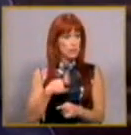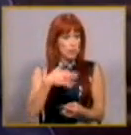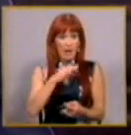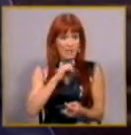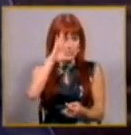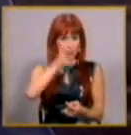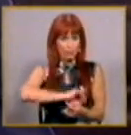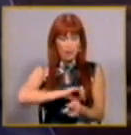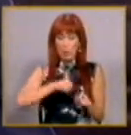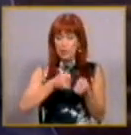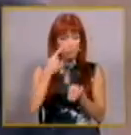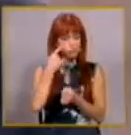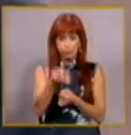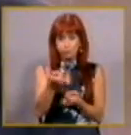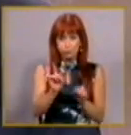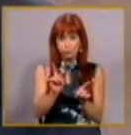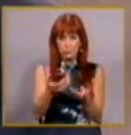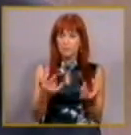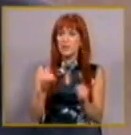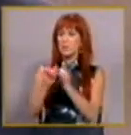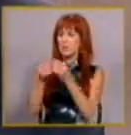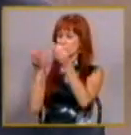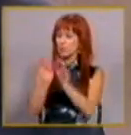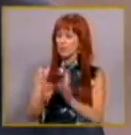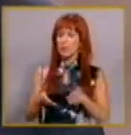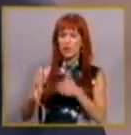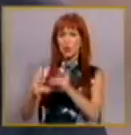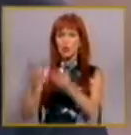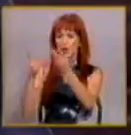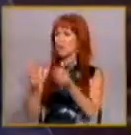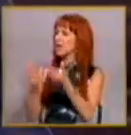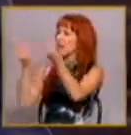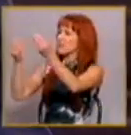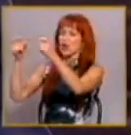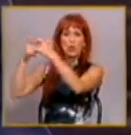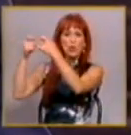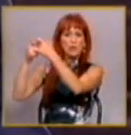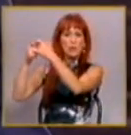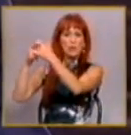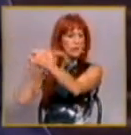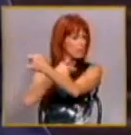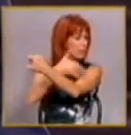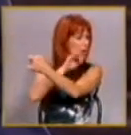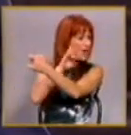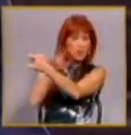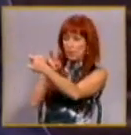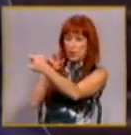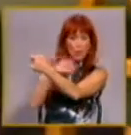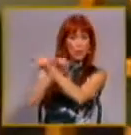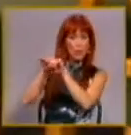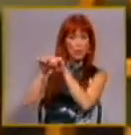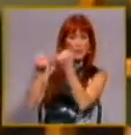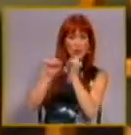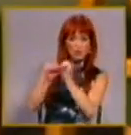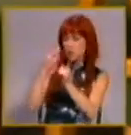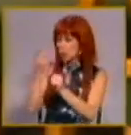do PS e da oposição. Fez um documento de estratégia orçamental que apresentou em Bruxelas, sem conhecimento do PS e sem conhecimento da